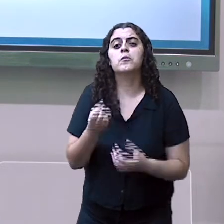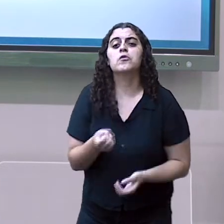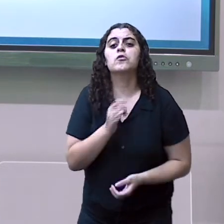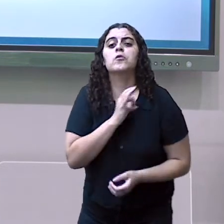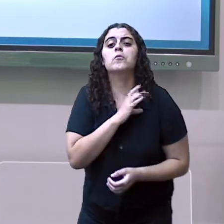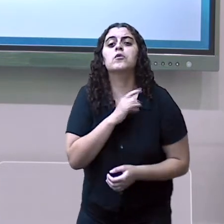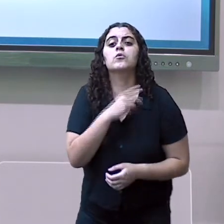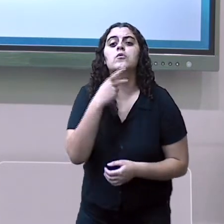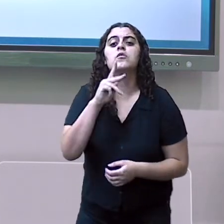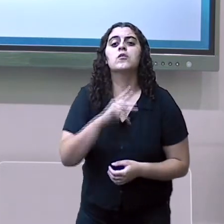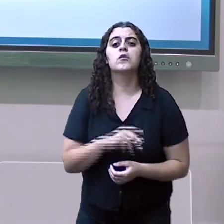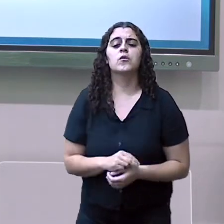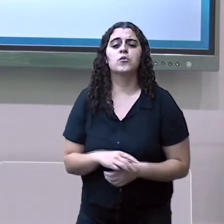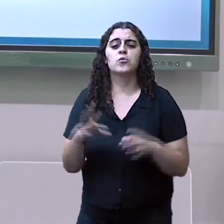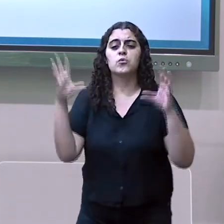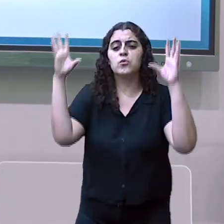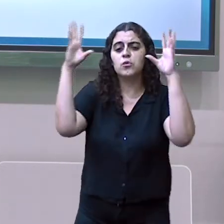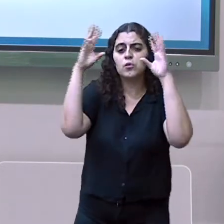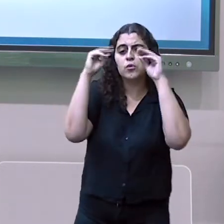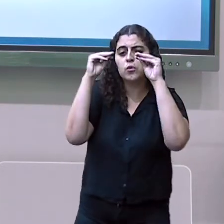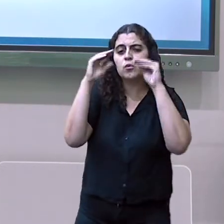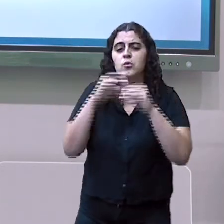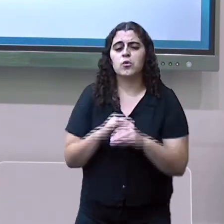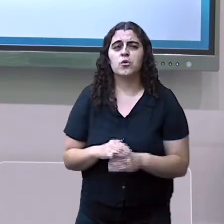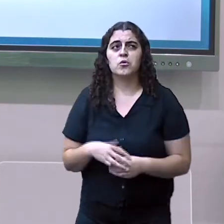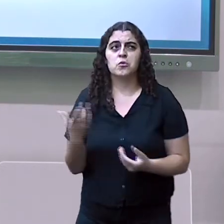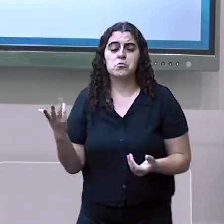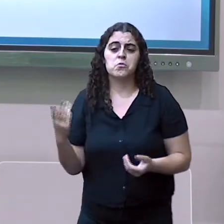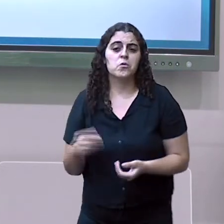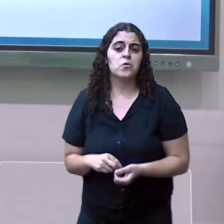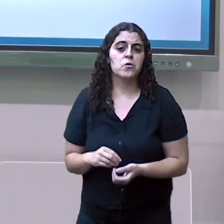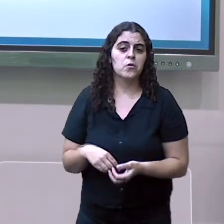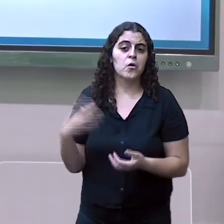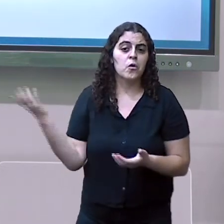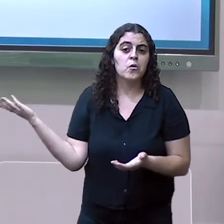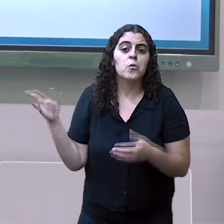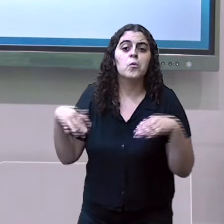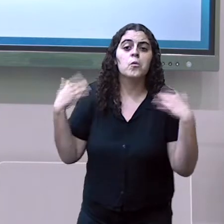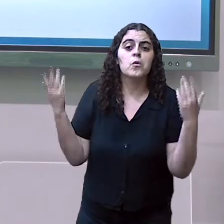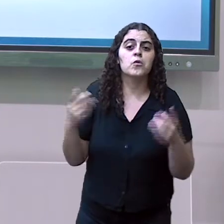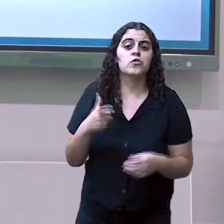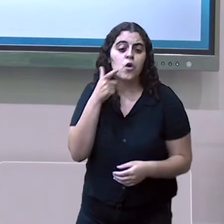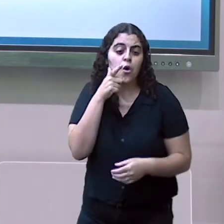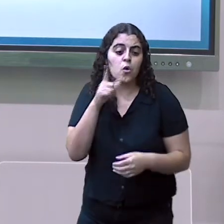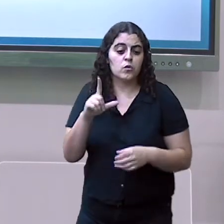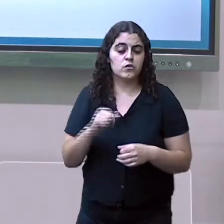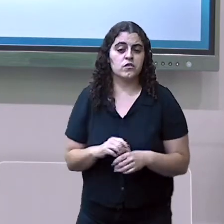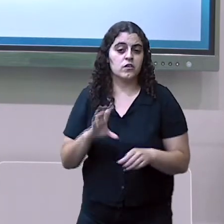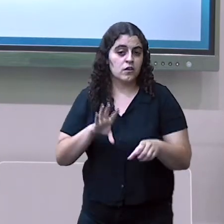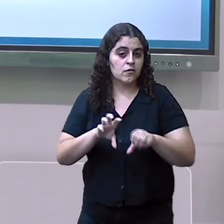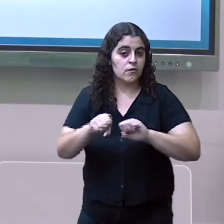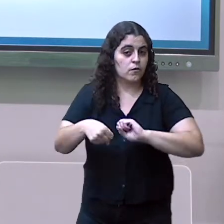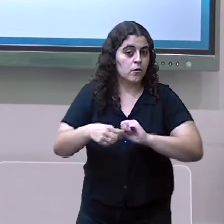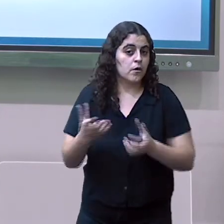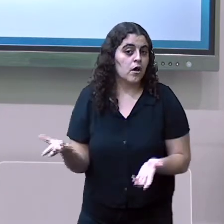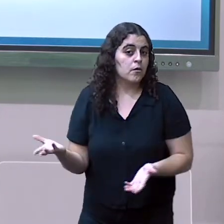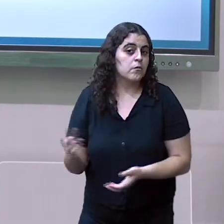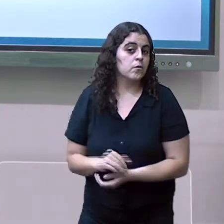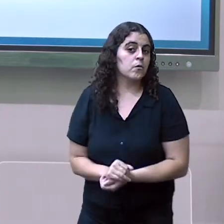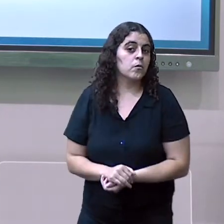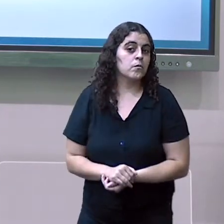medo? Tem medo de não passar de ano? Olha, quantas